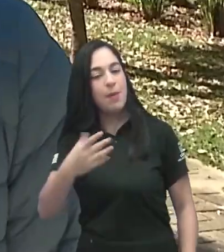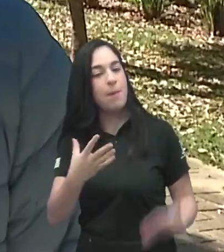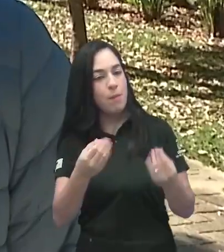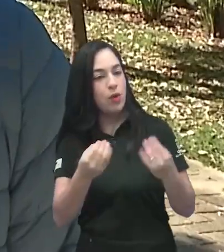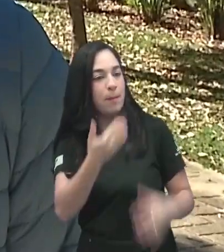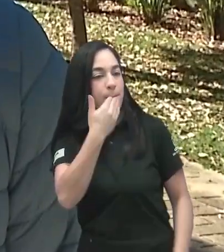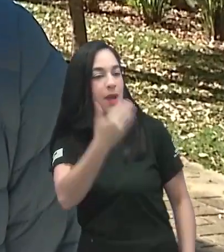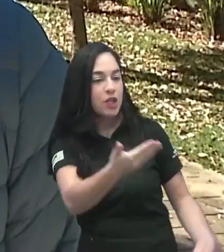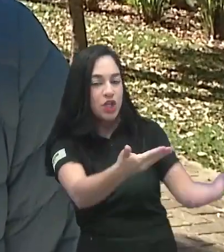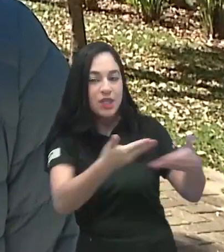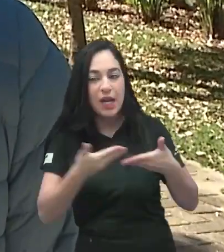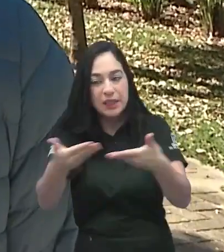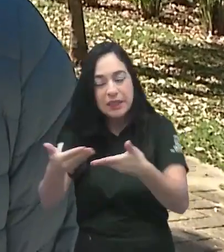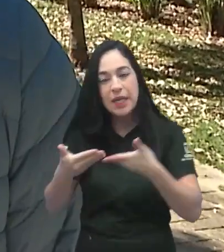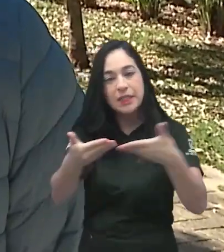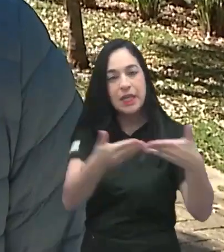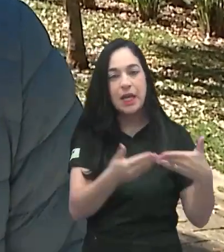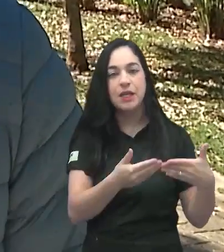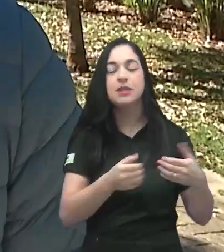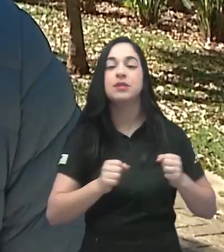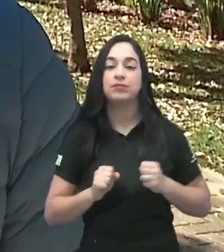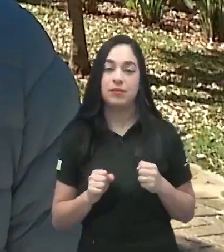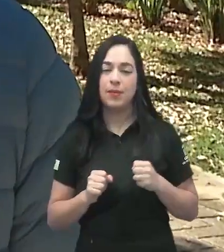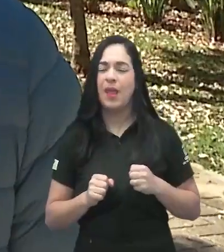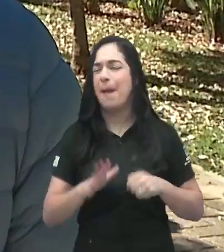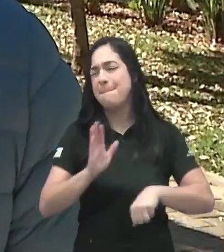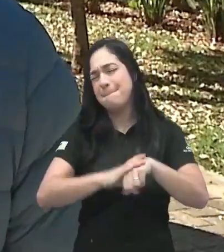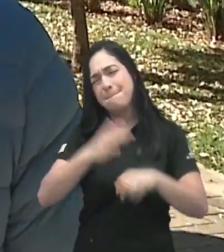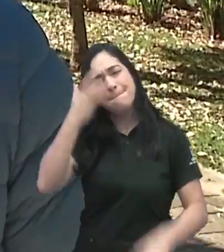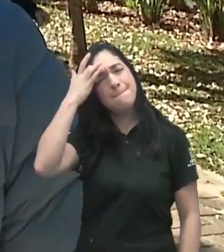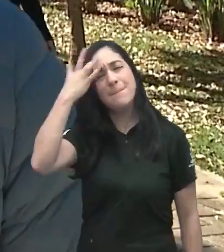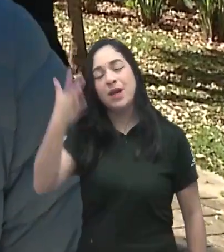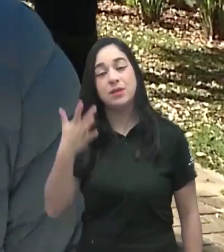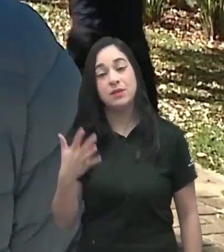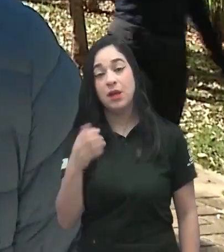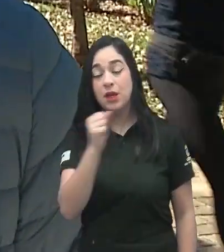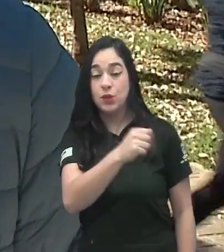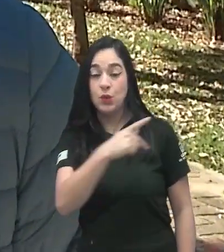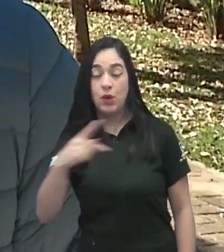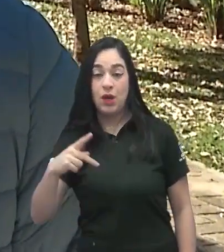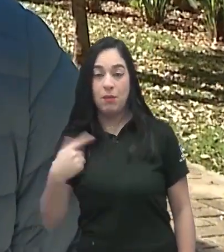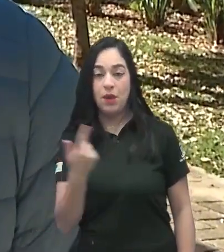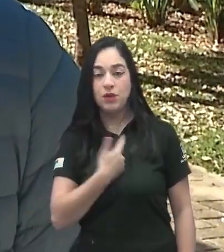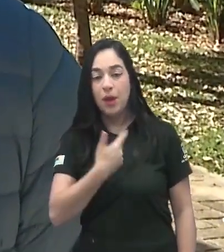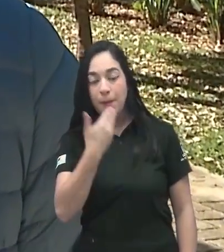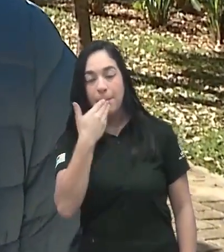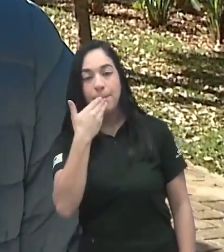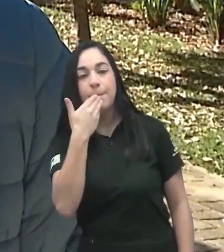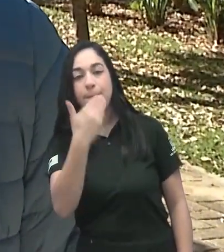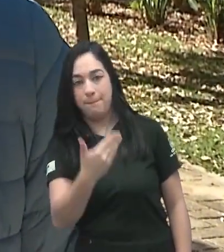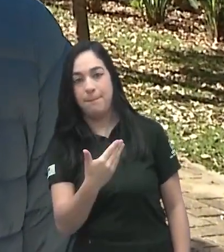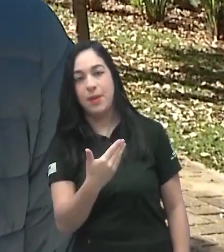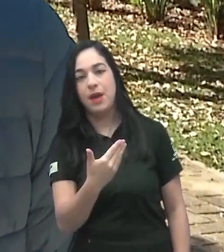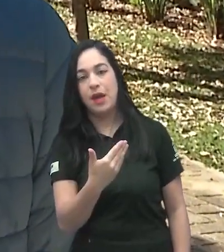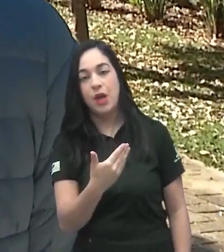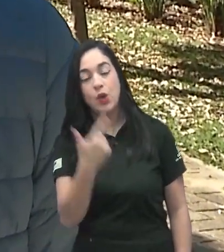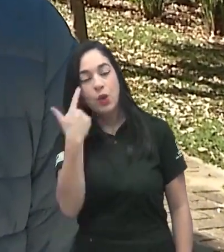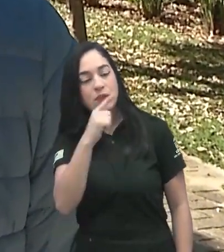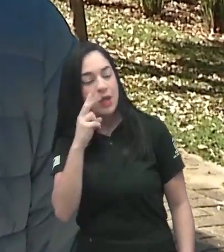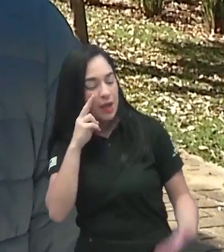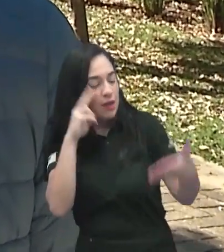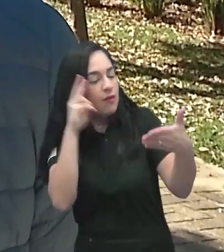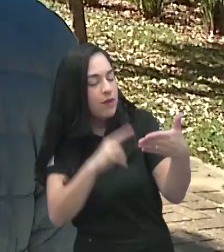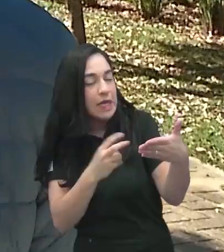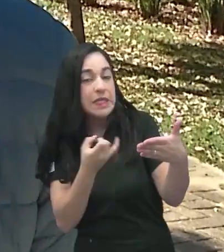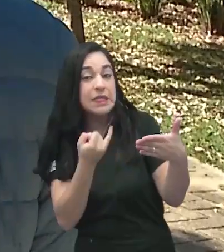bastante. Praticidade, né? Porque você pede pelo aplicativo e é super rápido, acompanha. Tem como você acompanhar